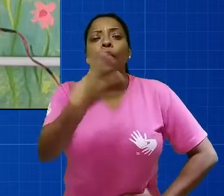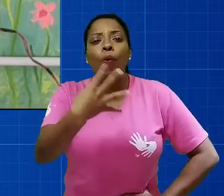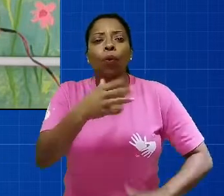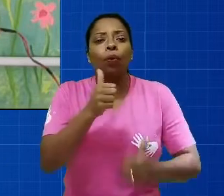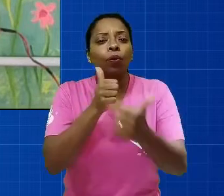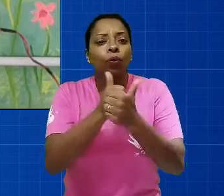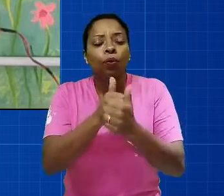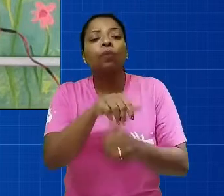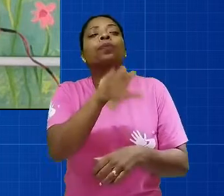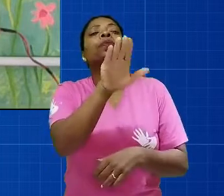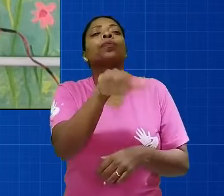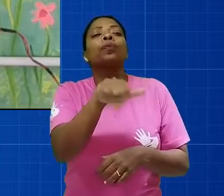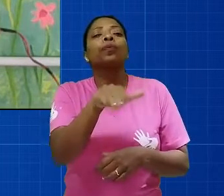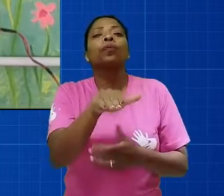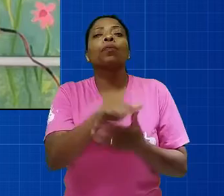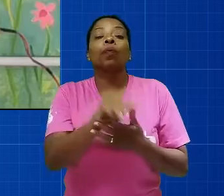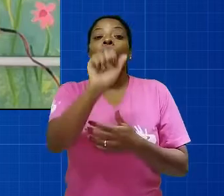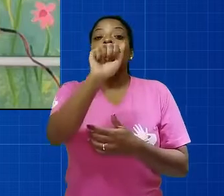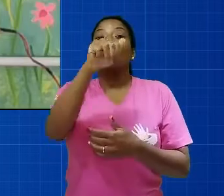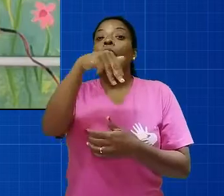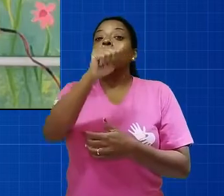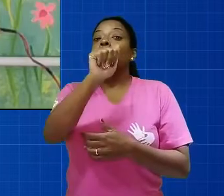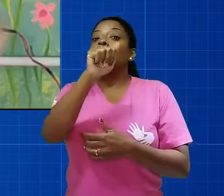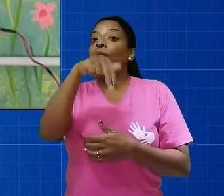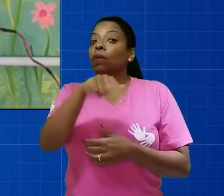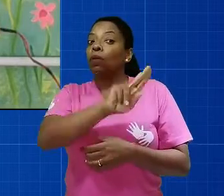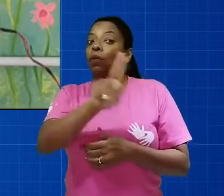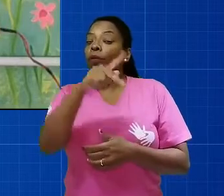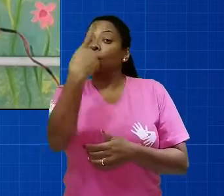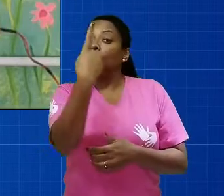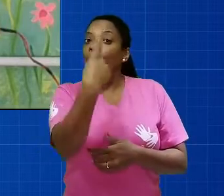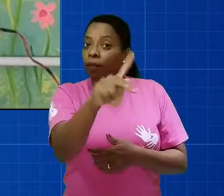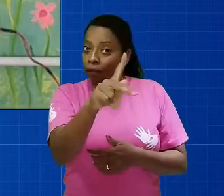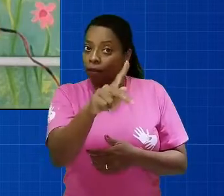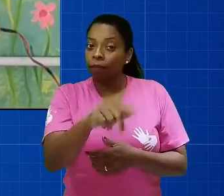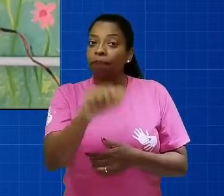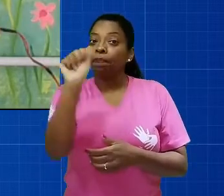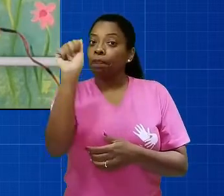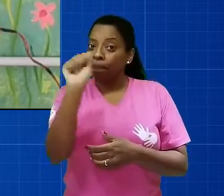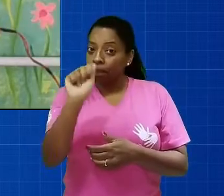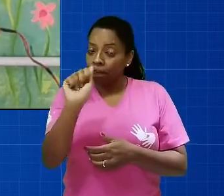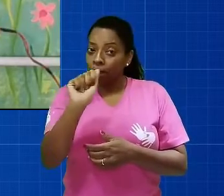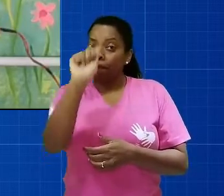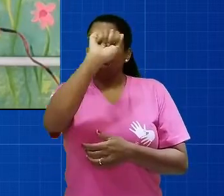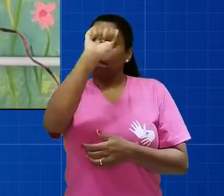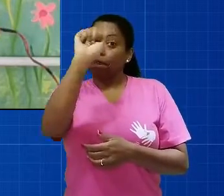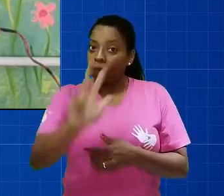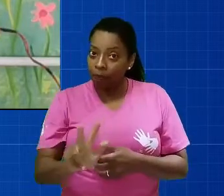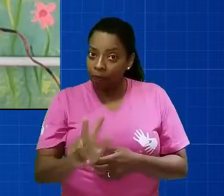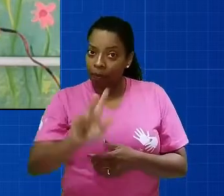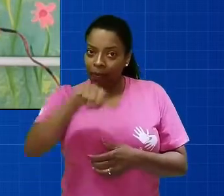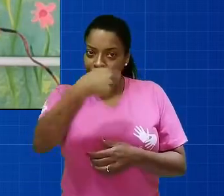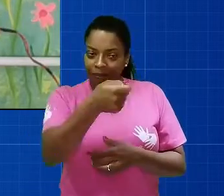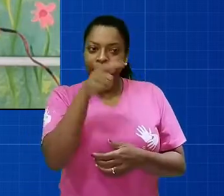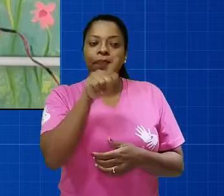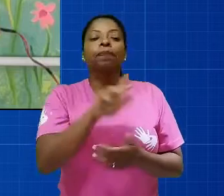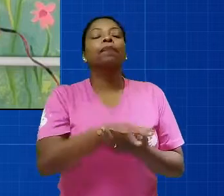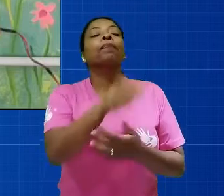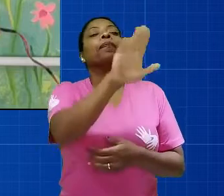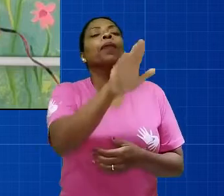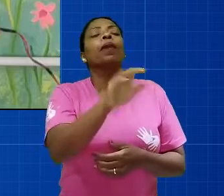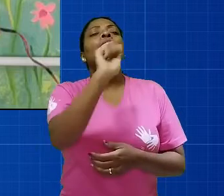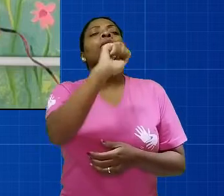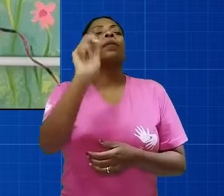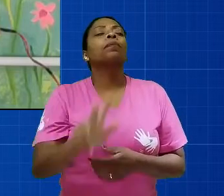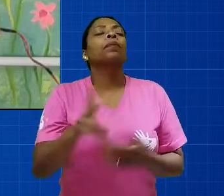quarto discípulo, que se chamava Anã. Então ele perguntou o que ele deveria fazer com aquele jarro de ouro,